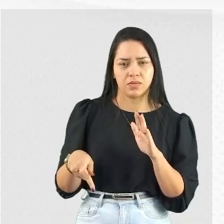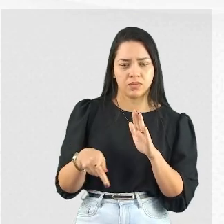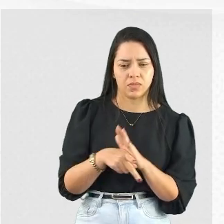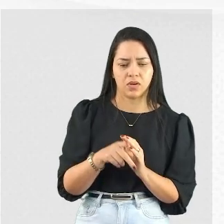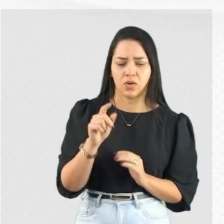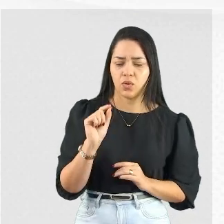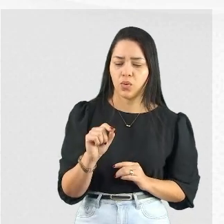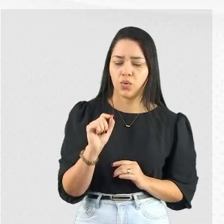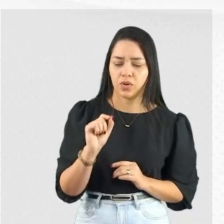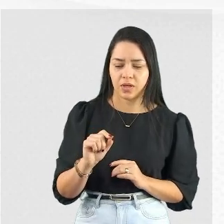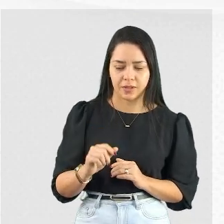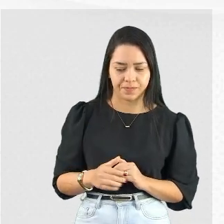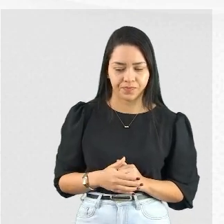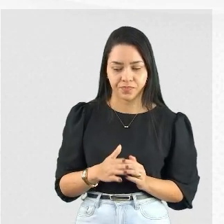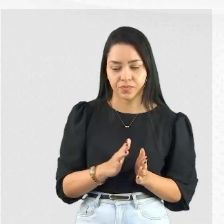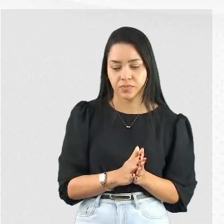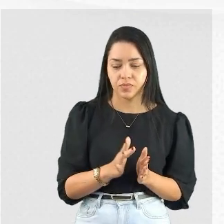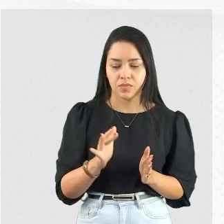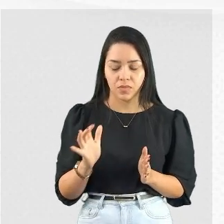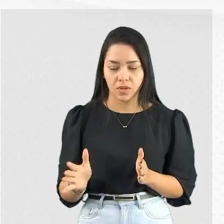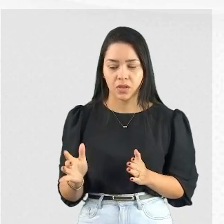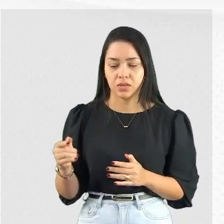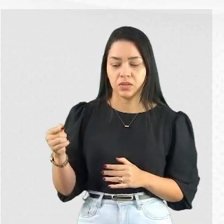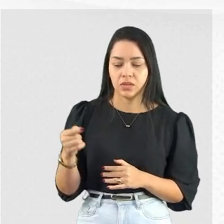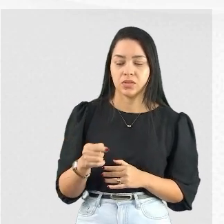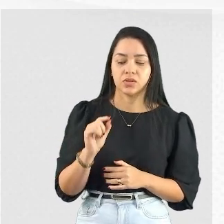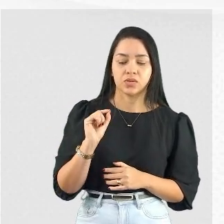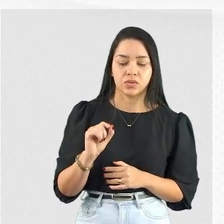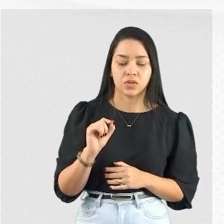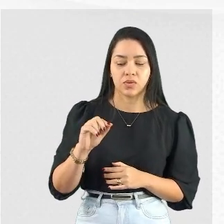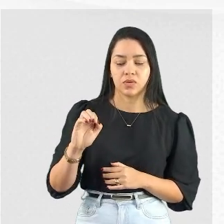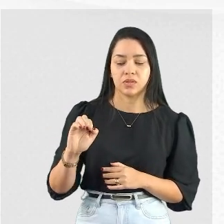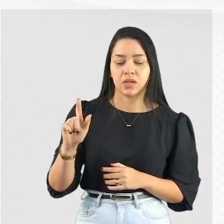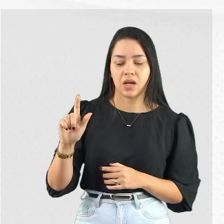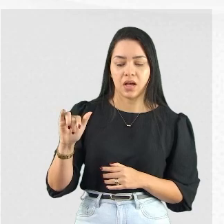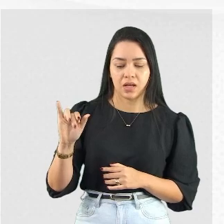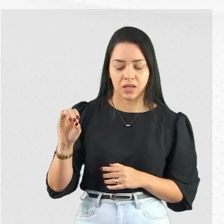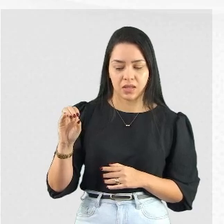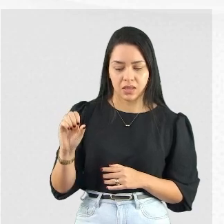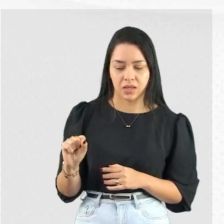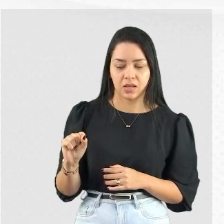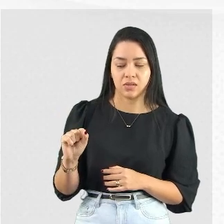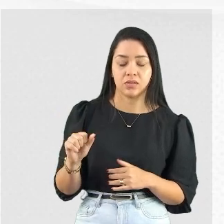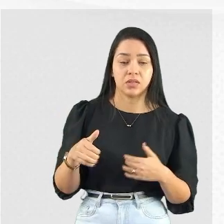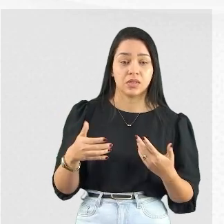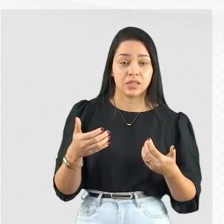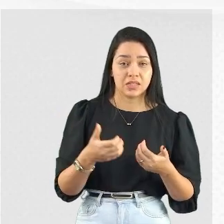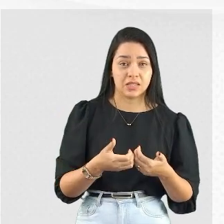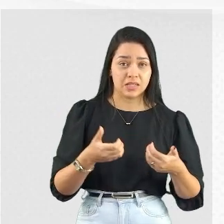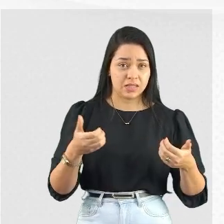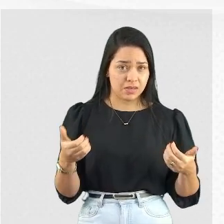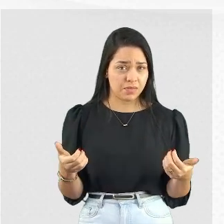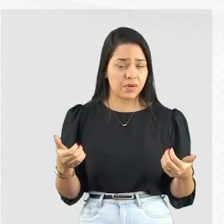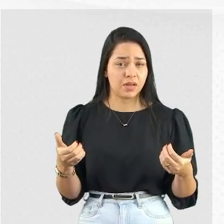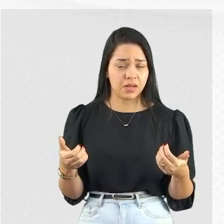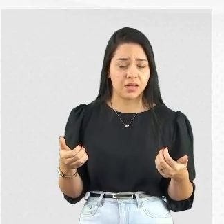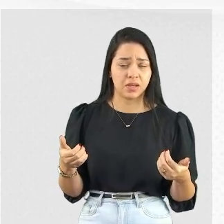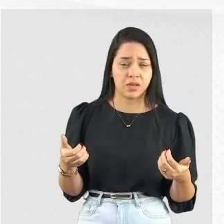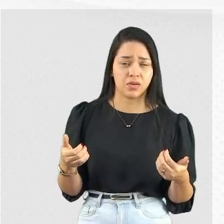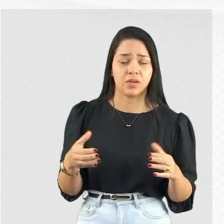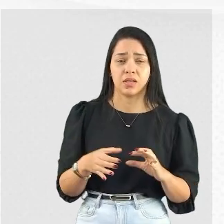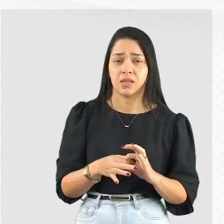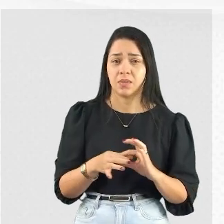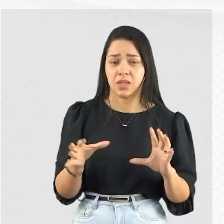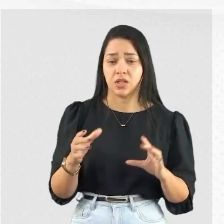específica, né, que durante a formação desses gametas, né, os alelos, eles se distribuem, pessoal, eles se separam de forma